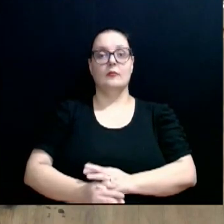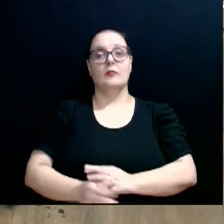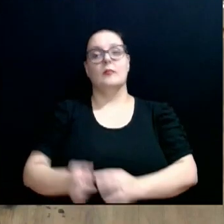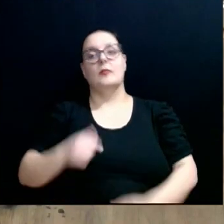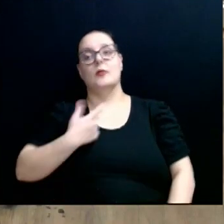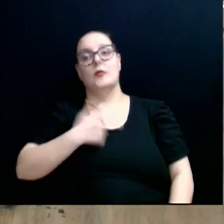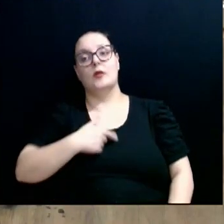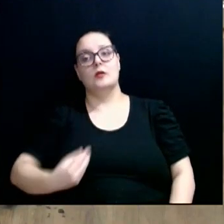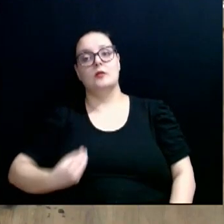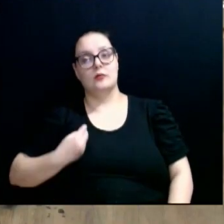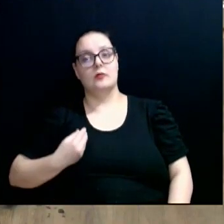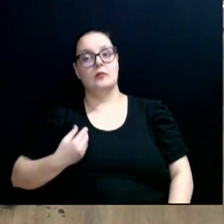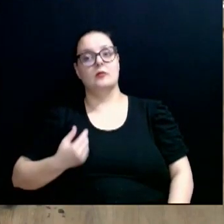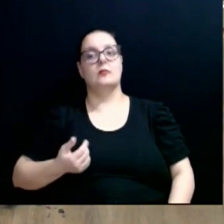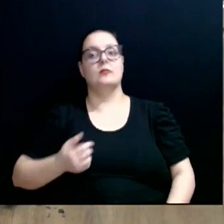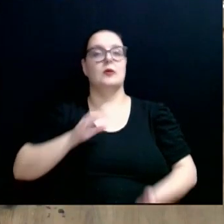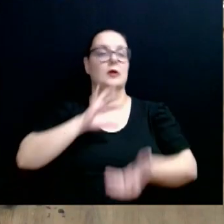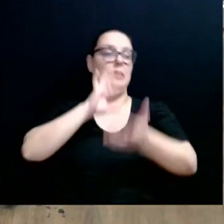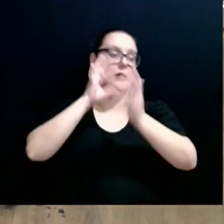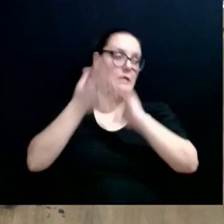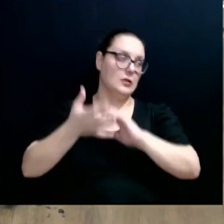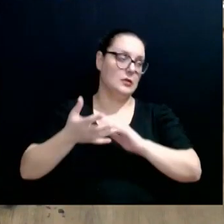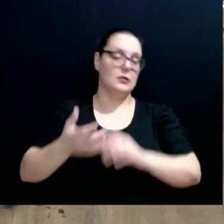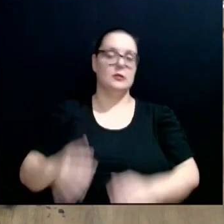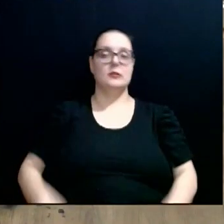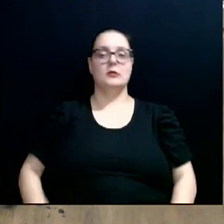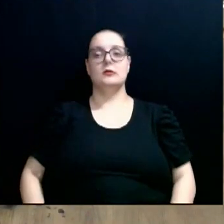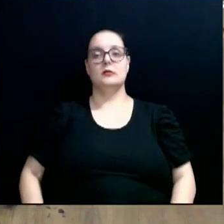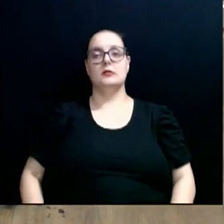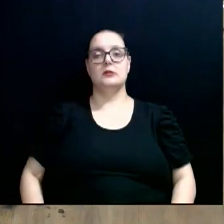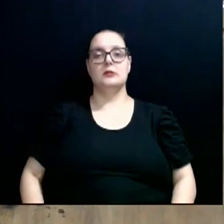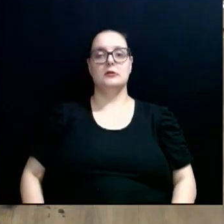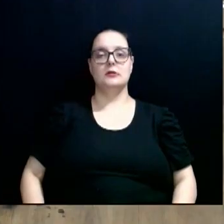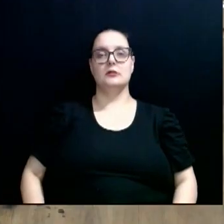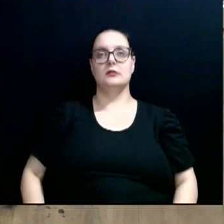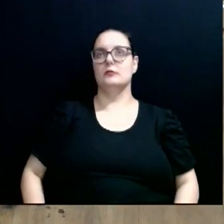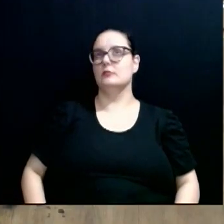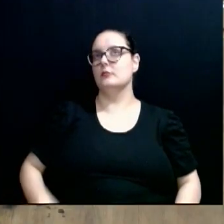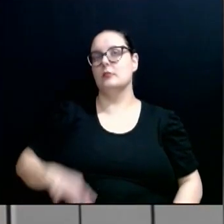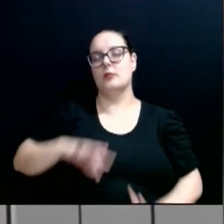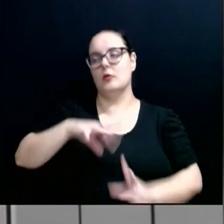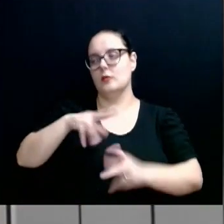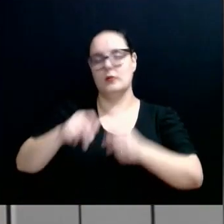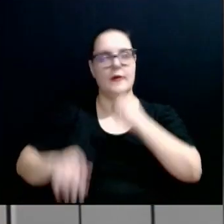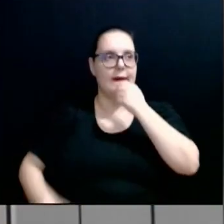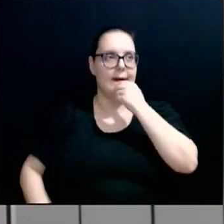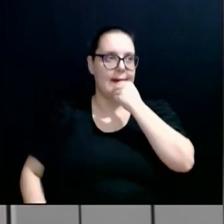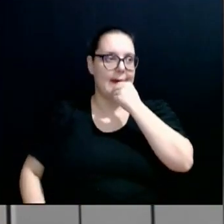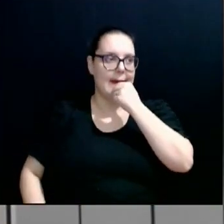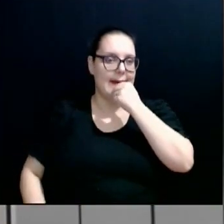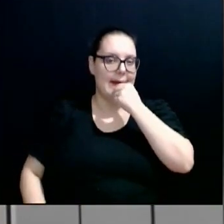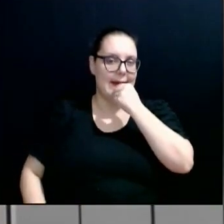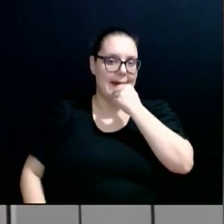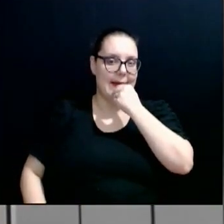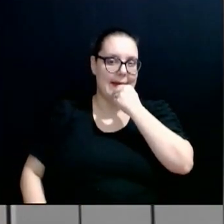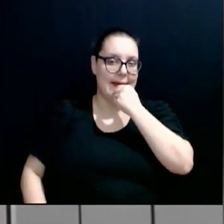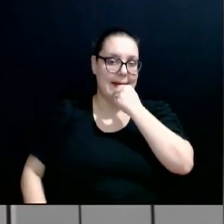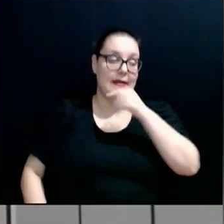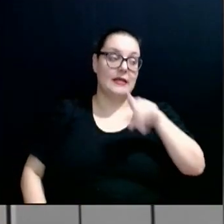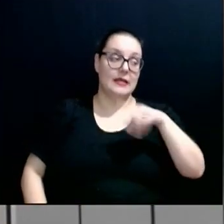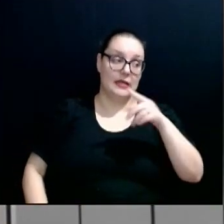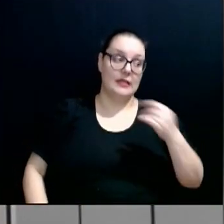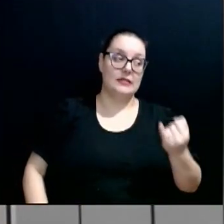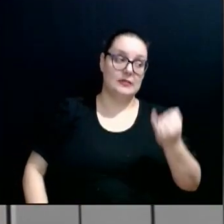críticas à queima de combustíveis fósseis em carros, em caminhões e ônibus, e a gente sabe que eles são fontes relevantes, né,